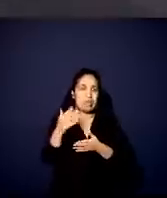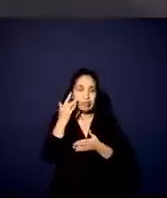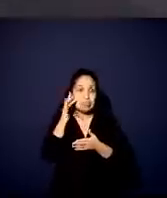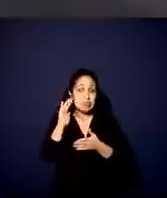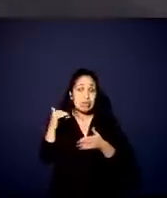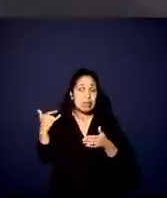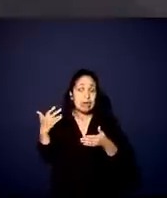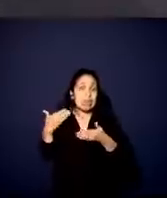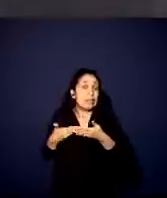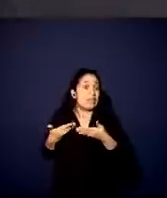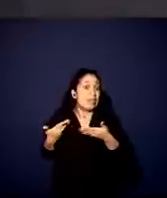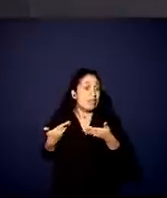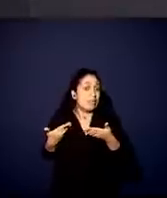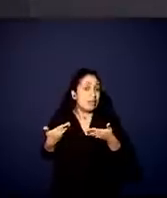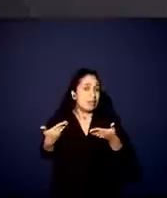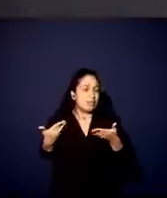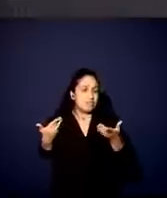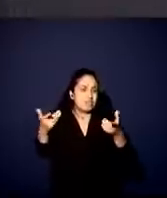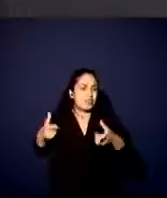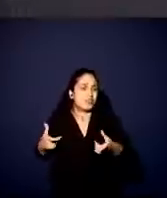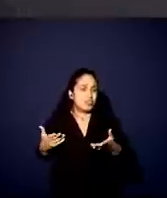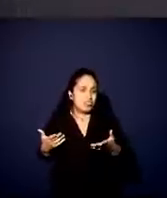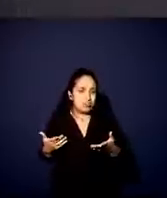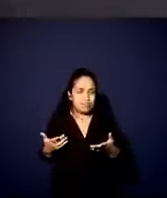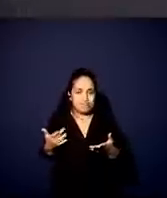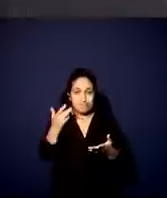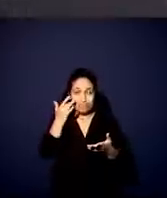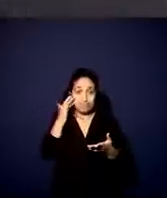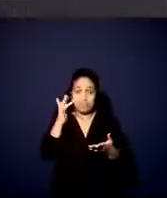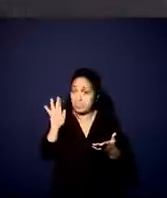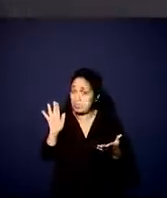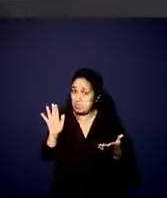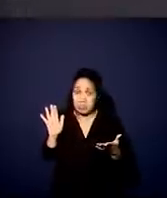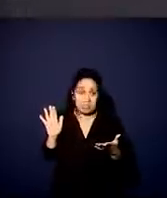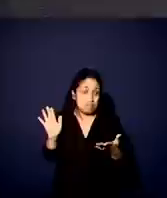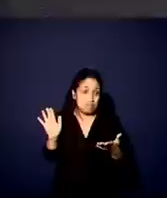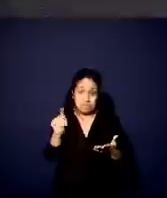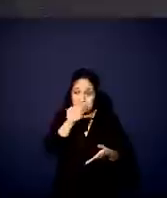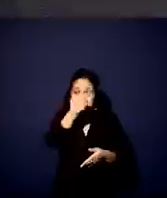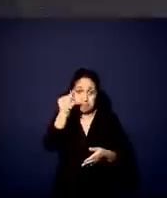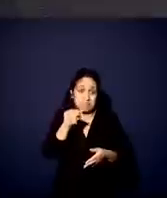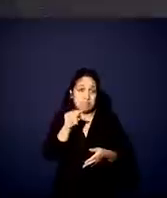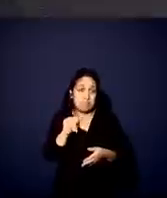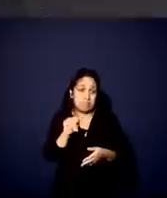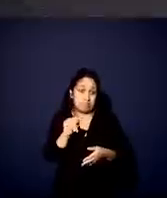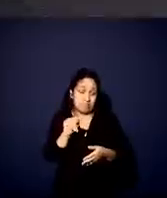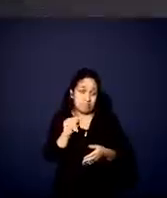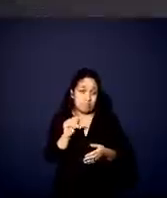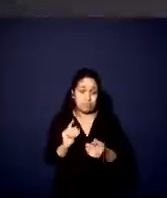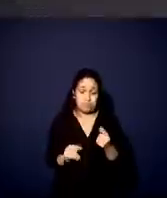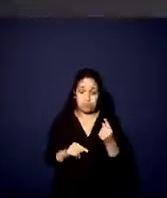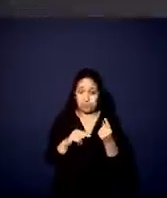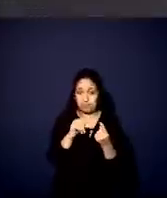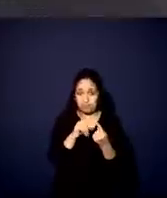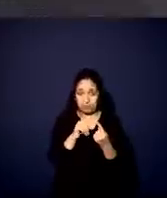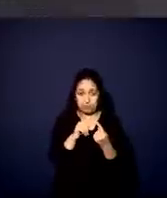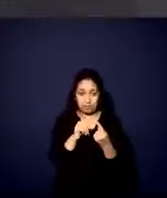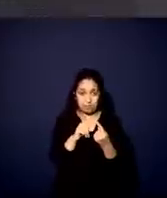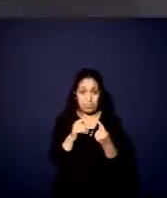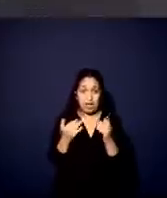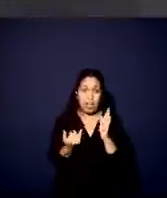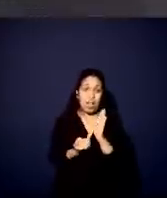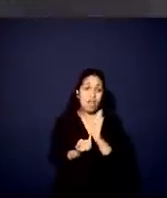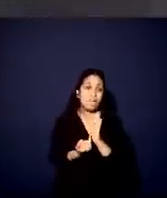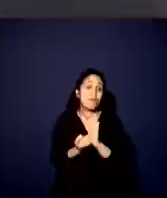até onde esse corte poderia ir aqui também é certeza em nome porque a gente Depende de dois componentes um qual vai ser a nossa